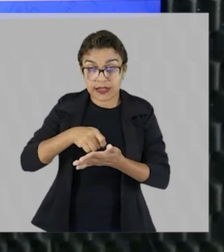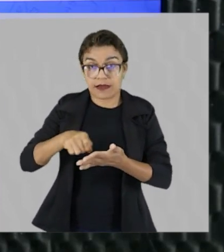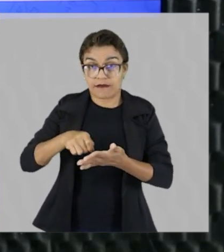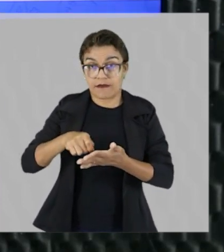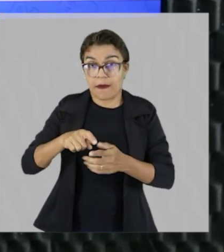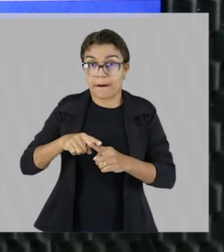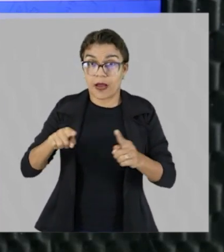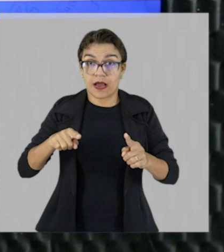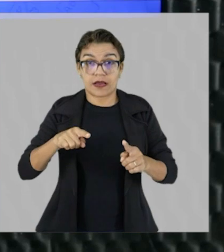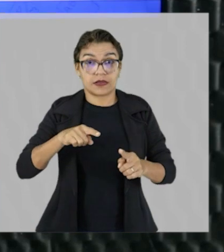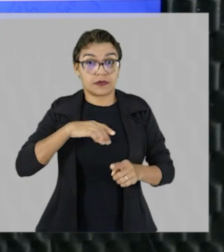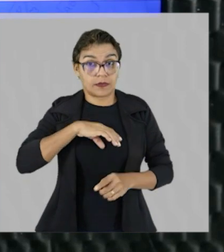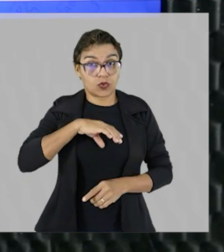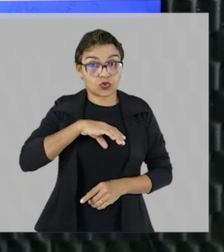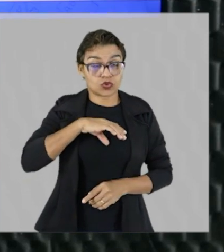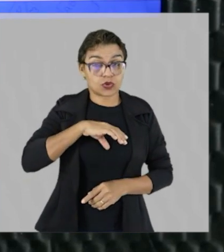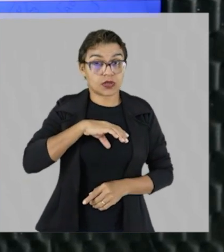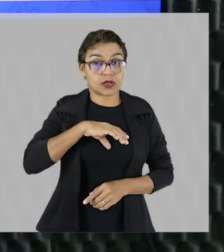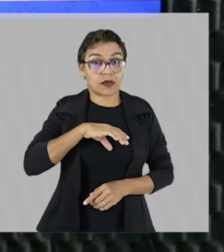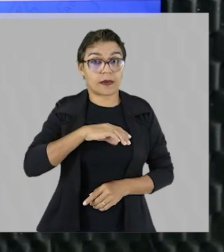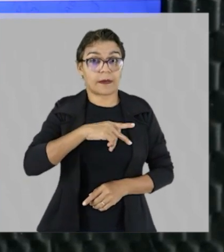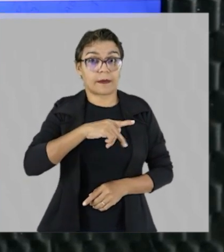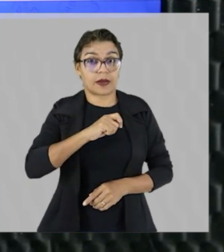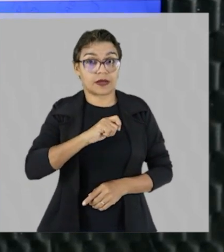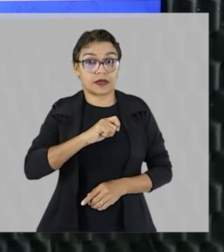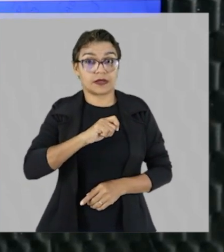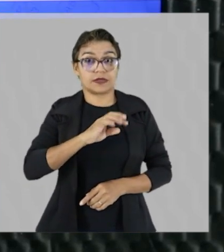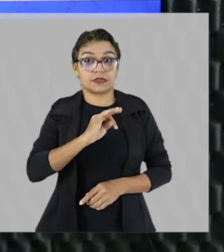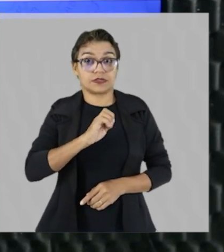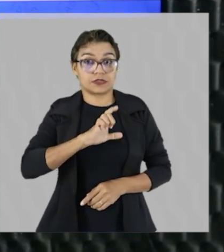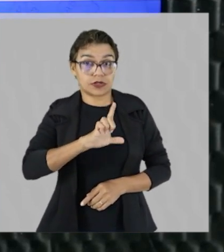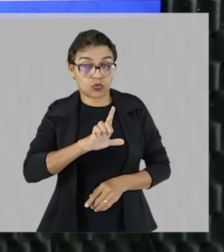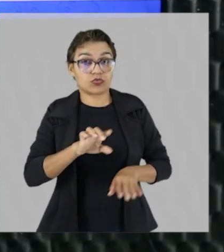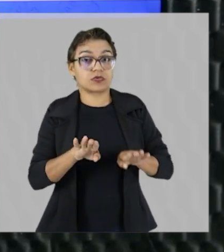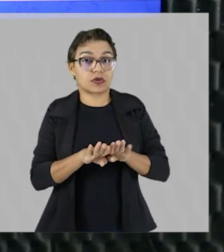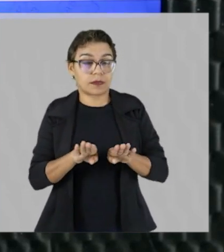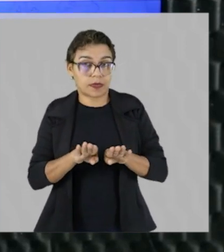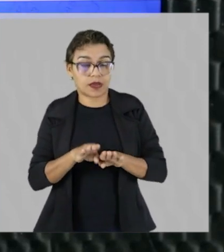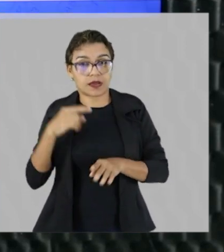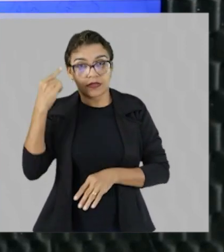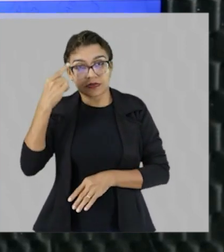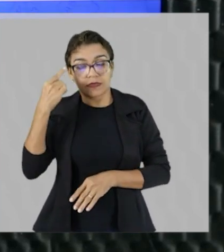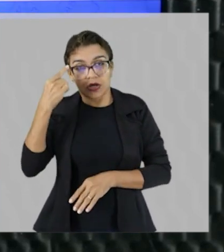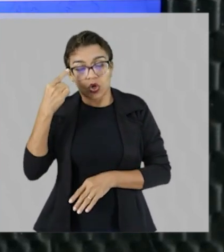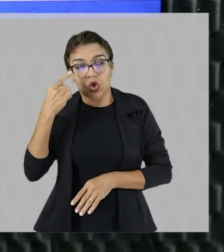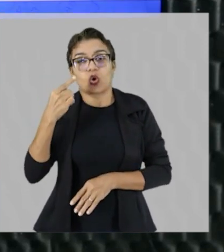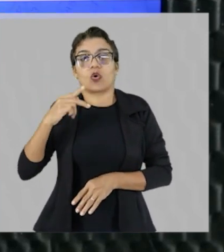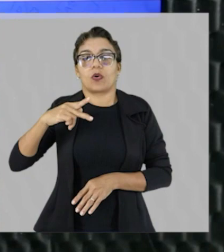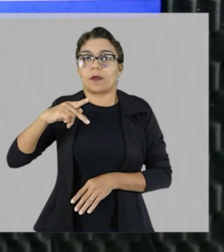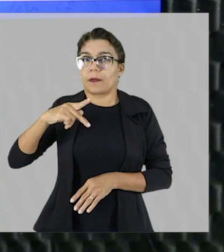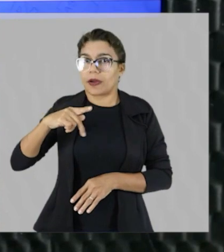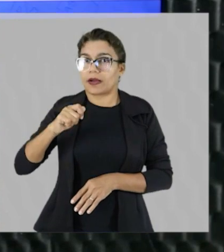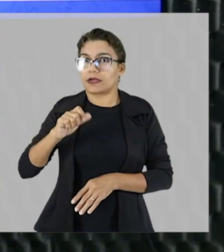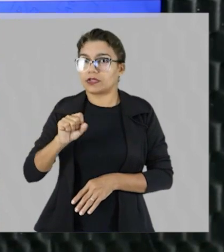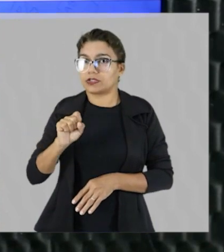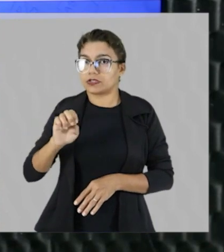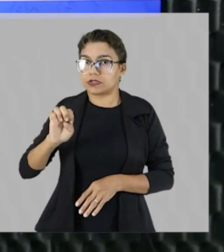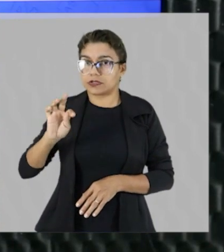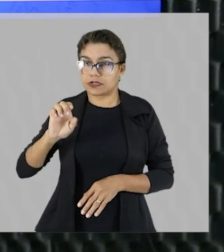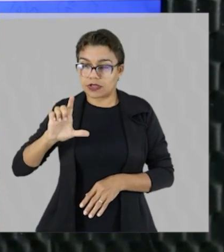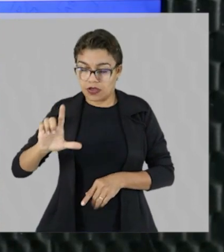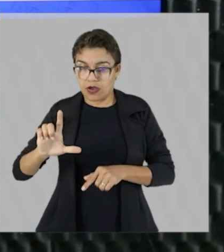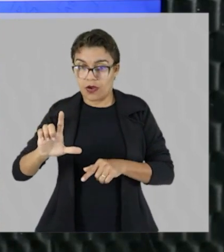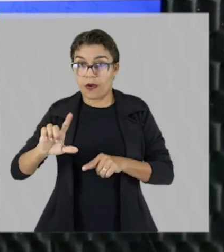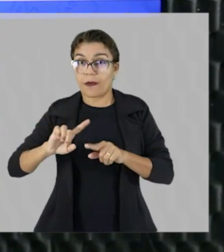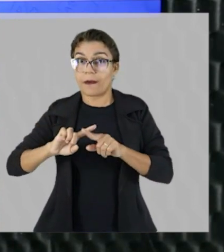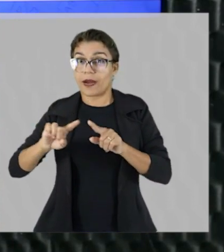português a gente pronuncia pastel, né? O L com som de U. Em espanhol a gente puxa um pouquinho o L, né? Pastel, mas